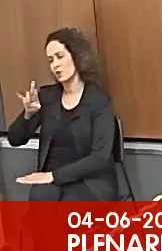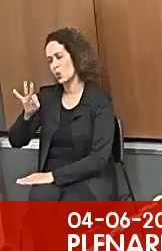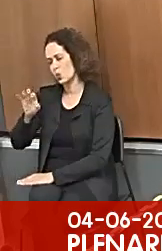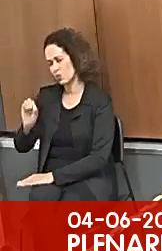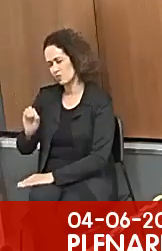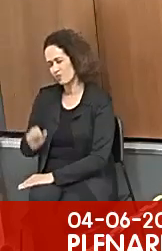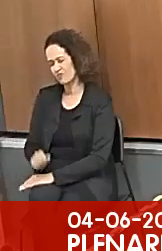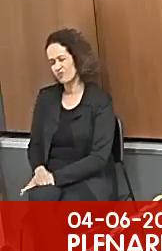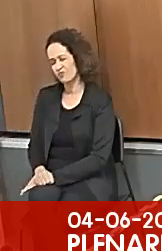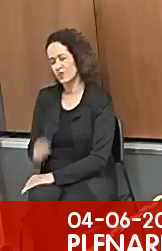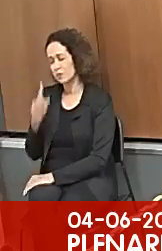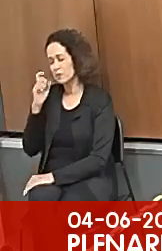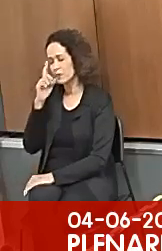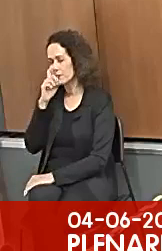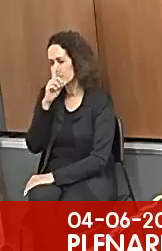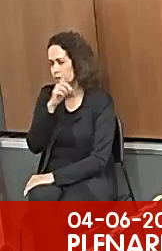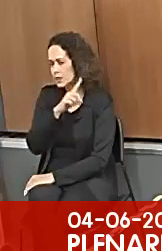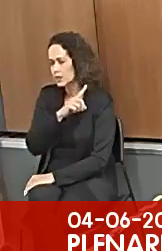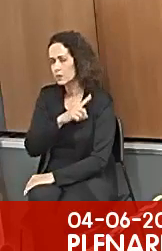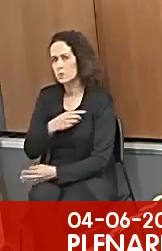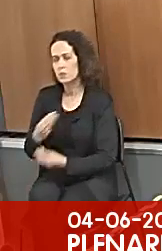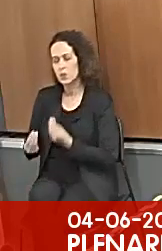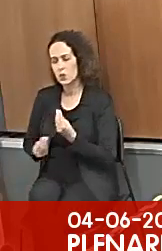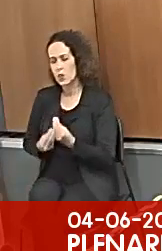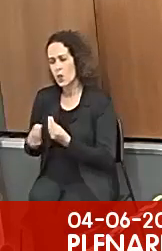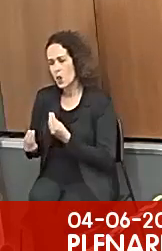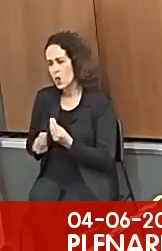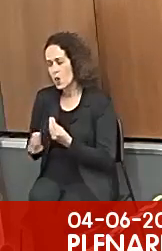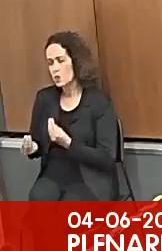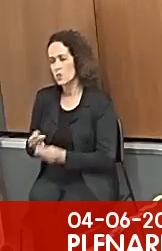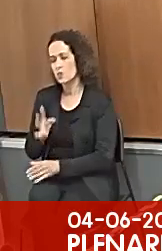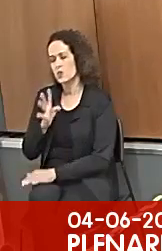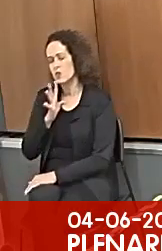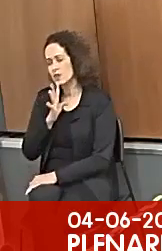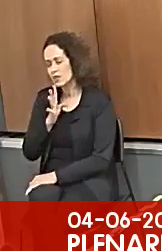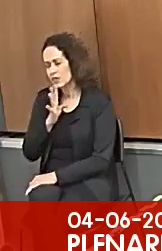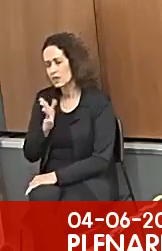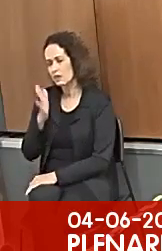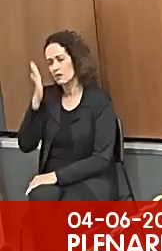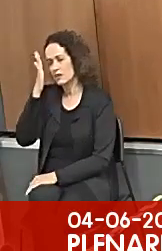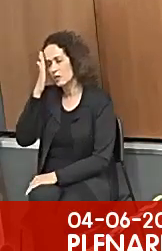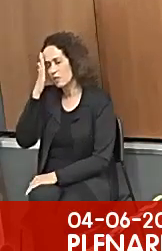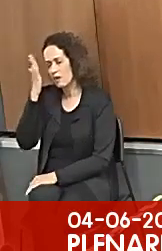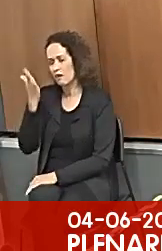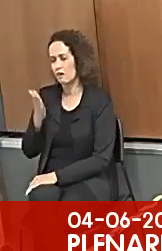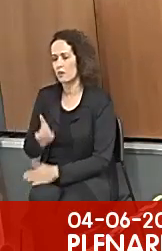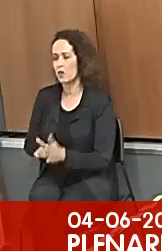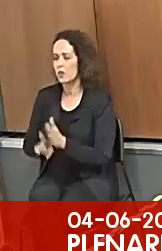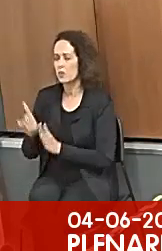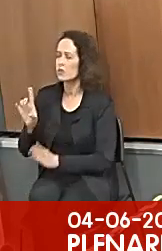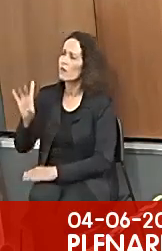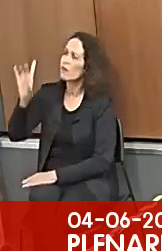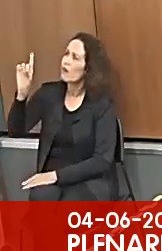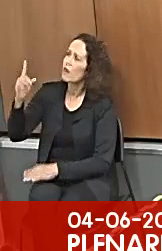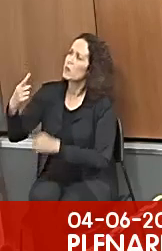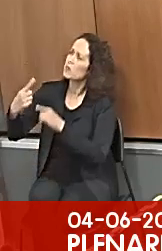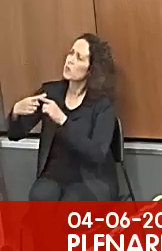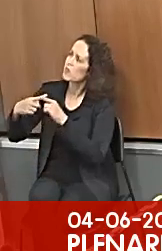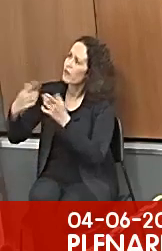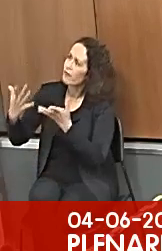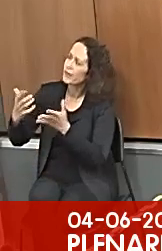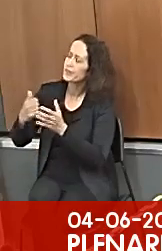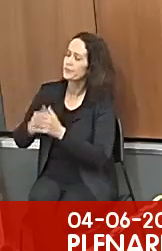conhecer, de saber, né, de negar, Deus, mas por que comigo e tal. Mas depois